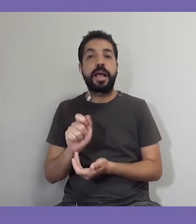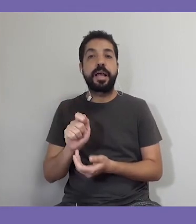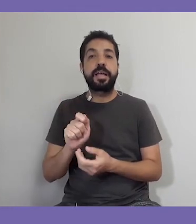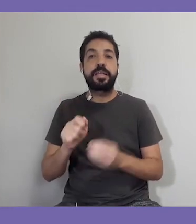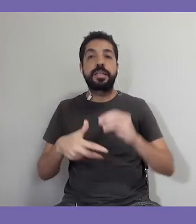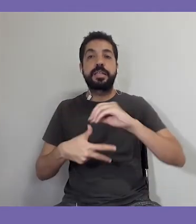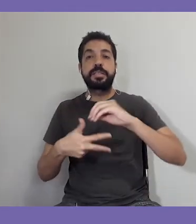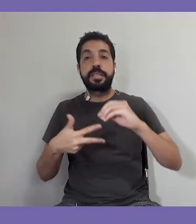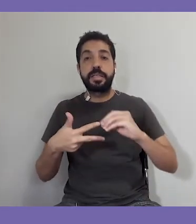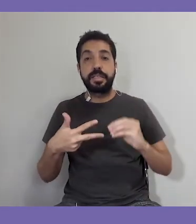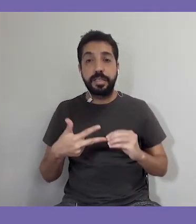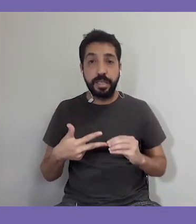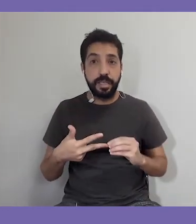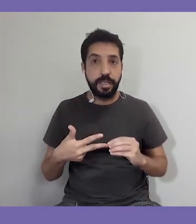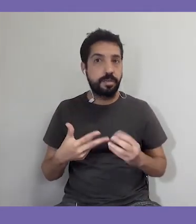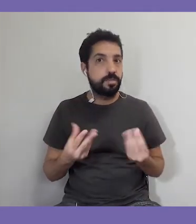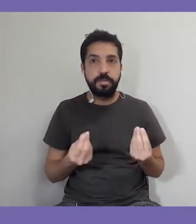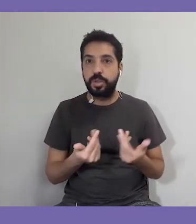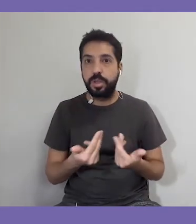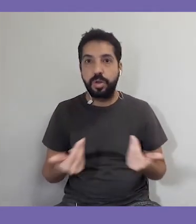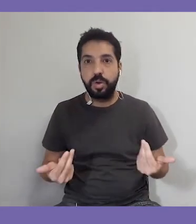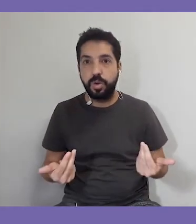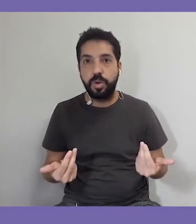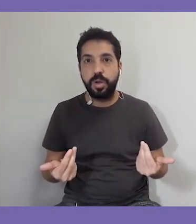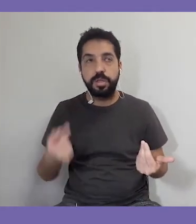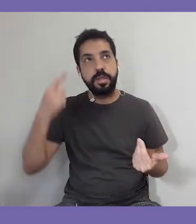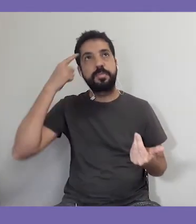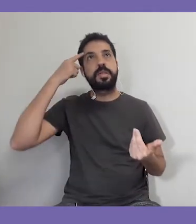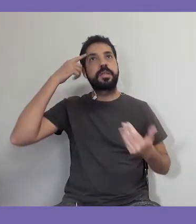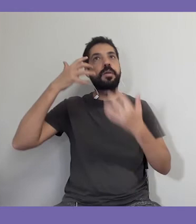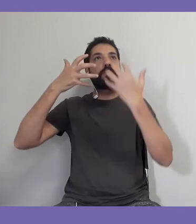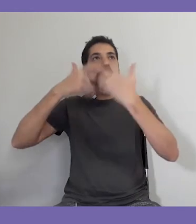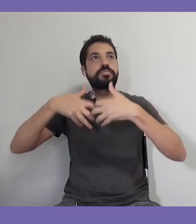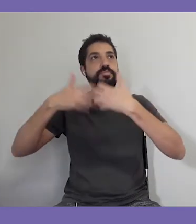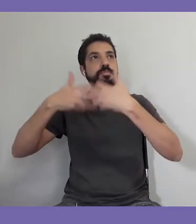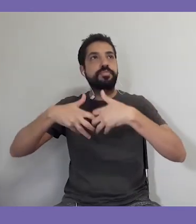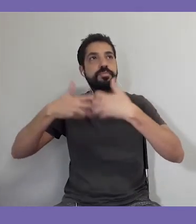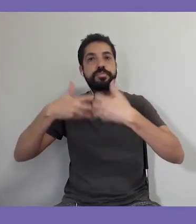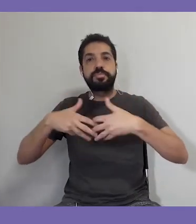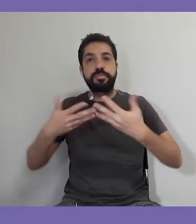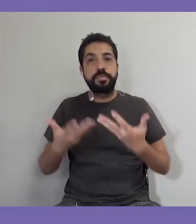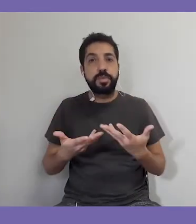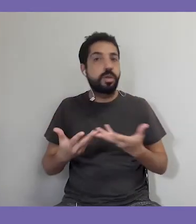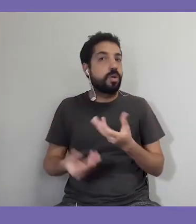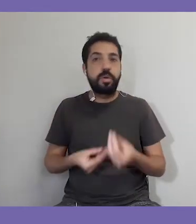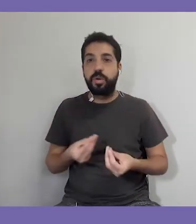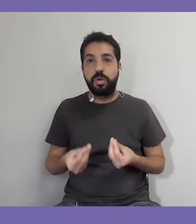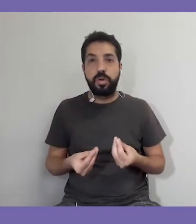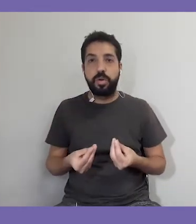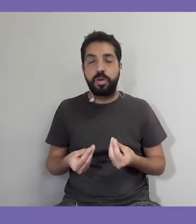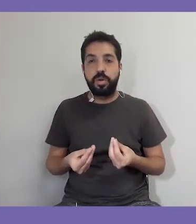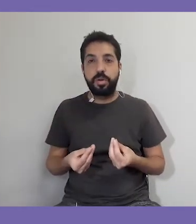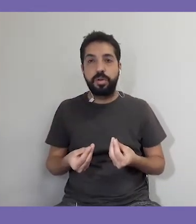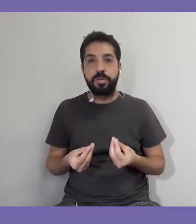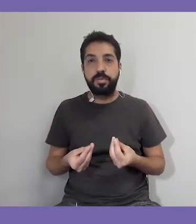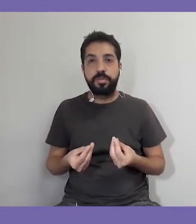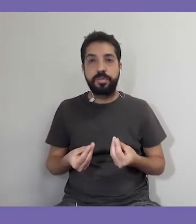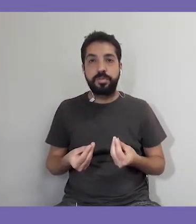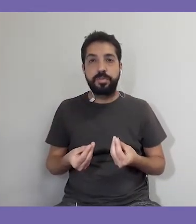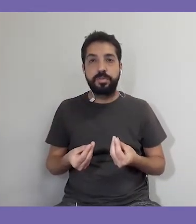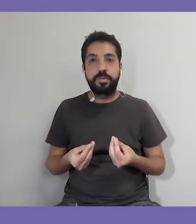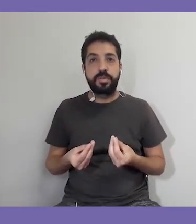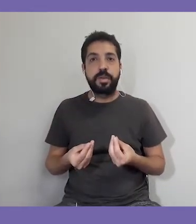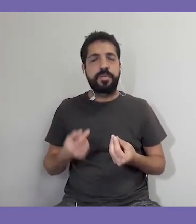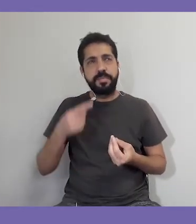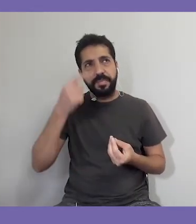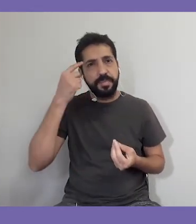esse Enem, né? Como é que vai pagar essa taxa do Enem. É muita coisa, é muita demanda para a gente pensar. Então, como é, com desse tanto